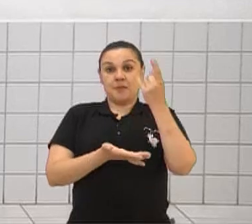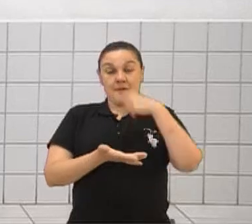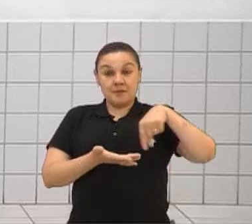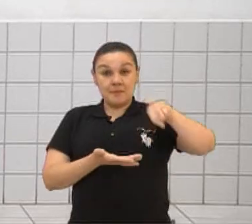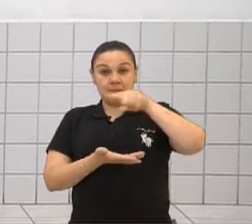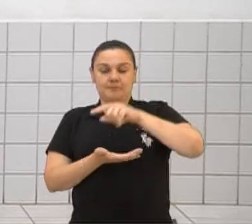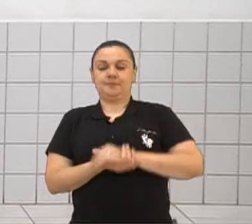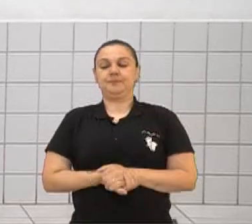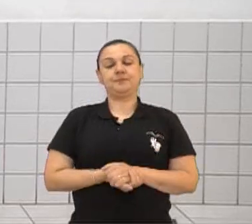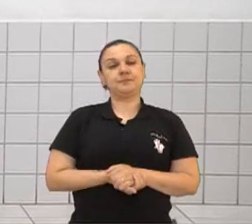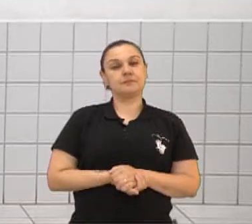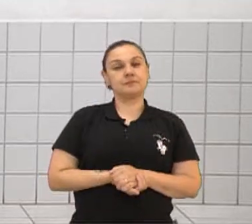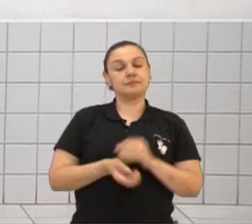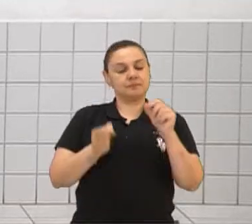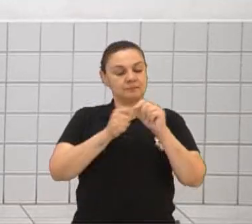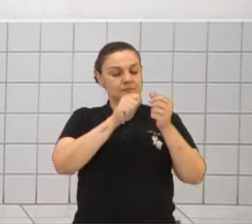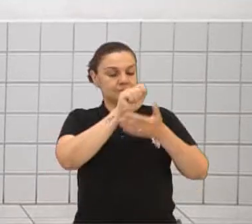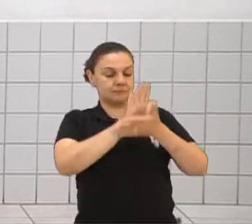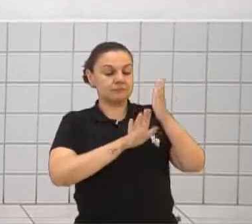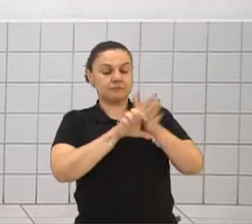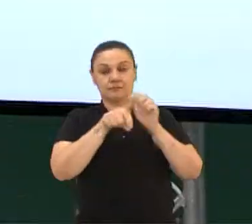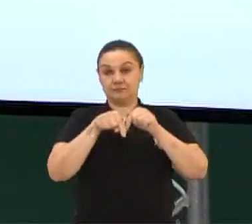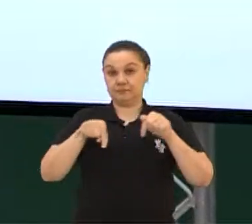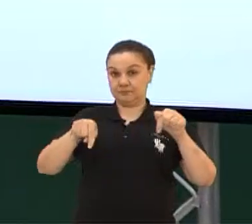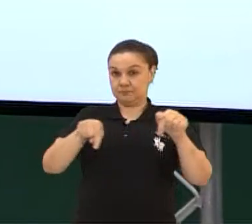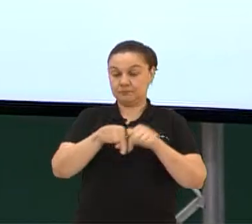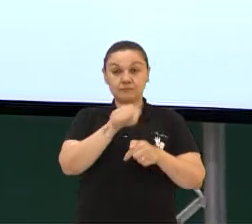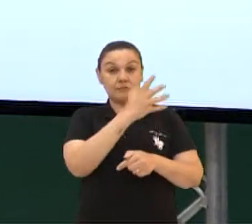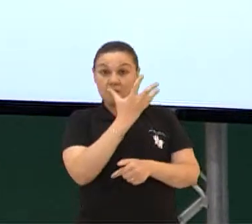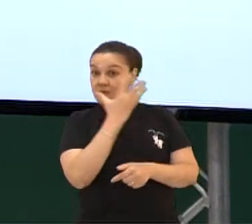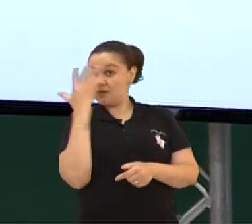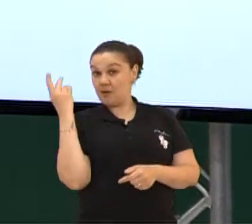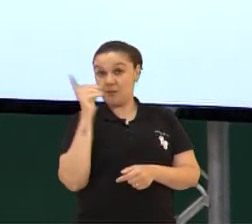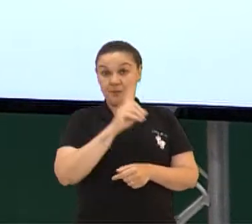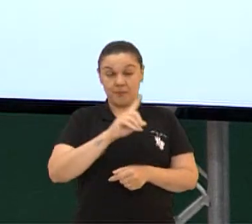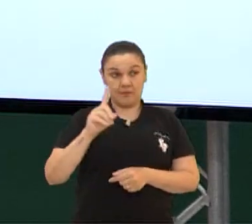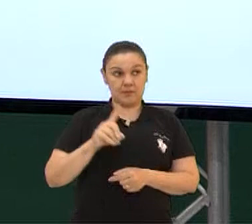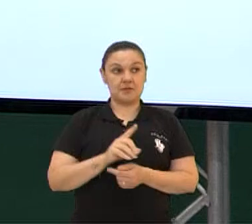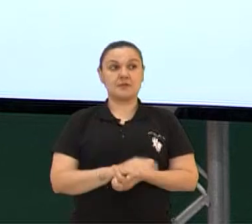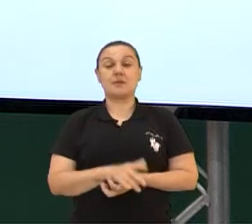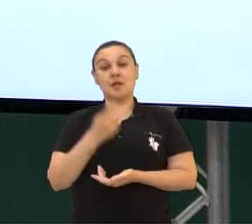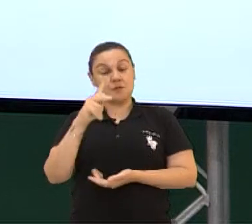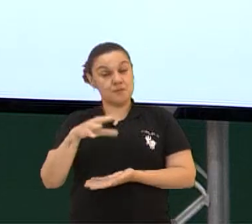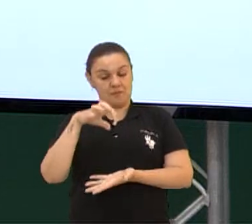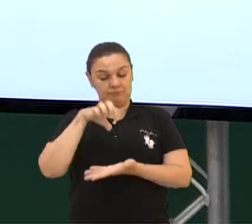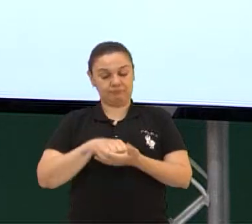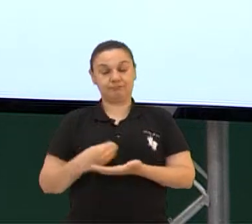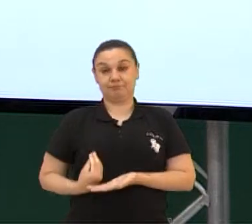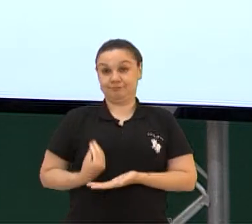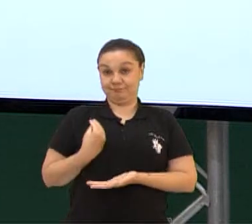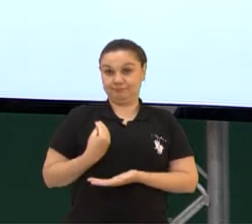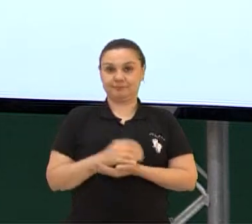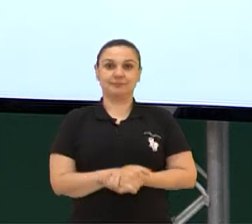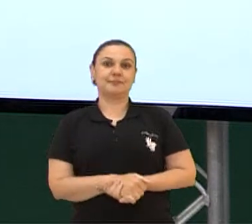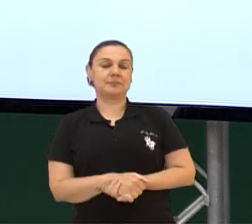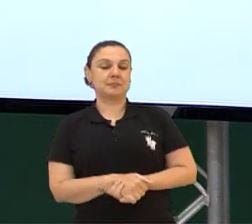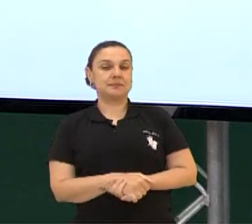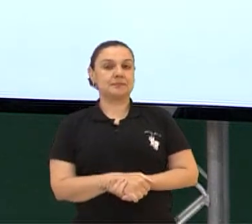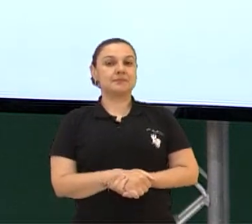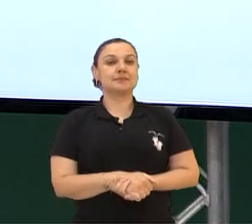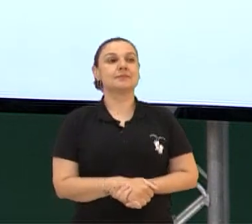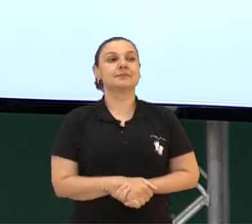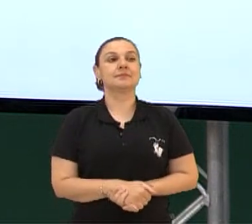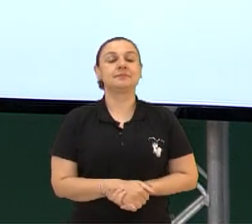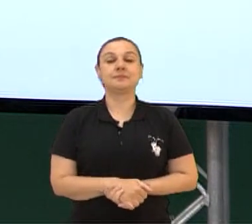Que você faça as atividades do Classroom. Não se esqueça que as atividades do Classroom contam a sua presença também, não é apenas para a